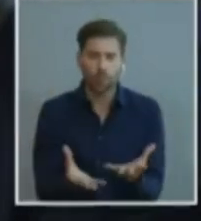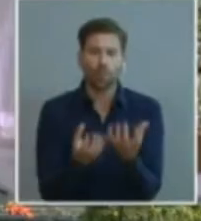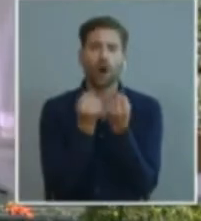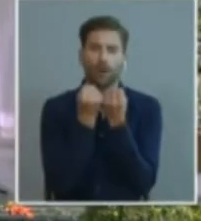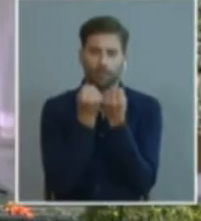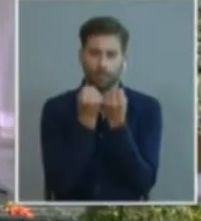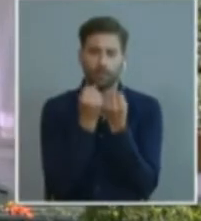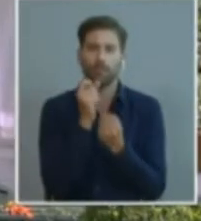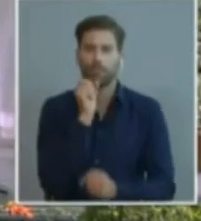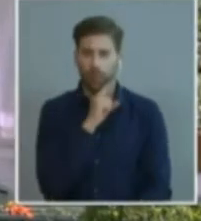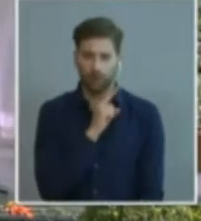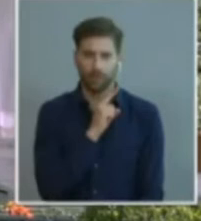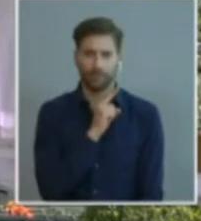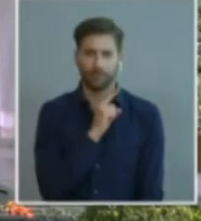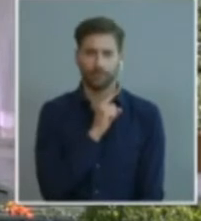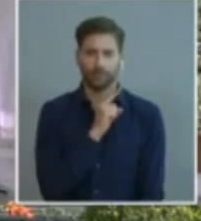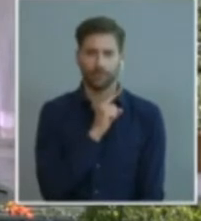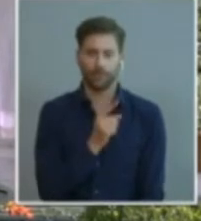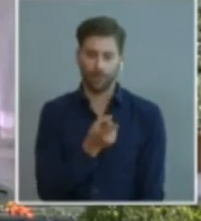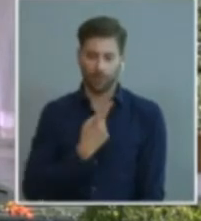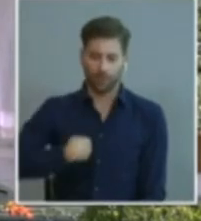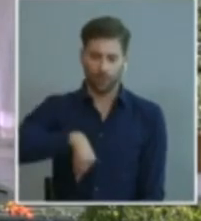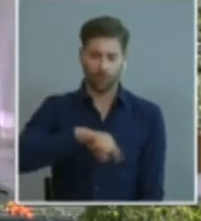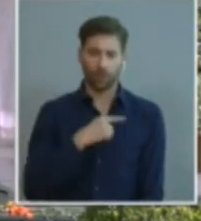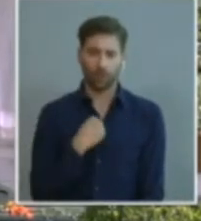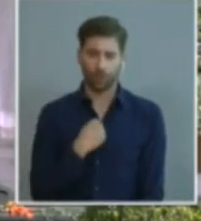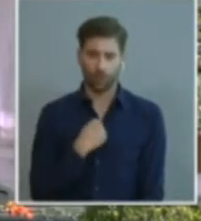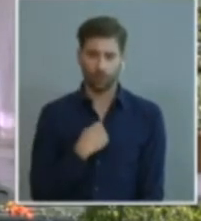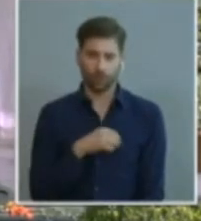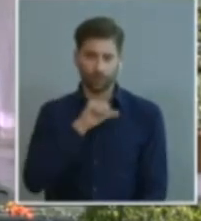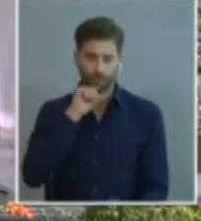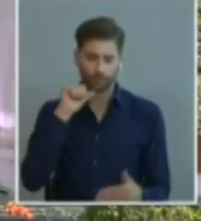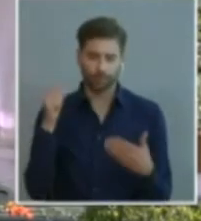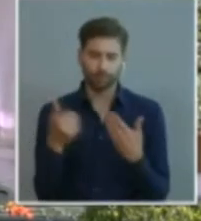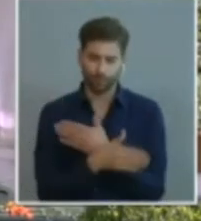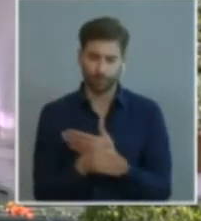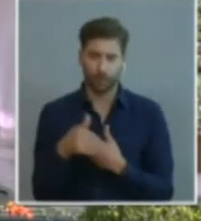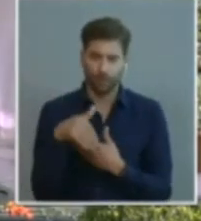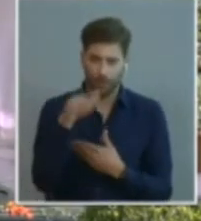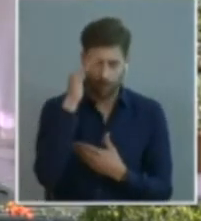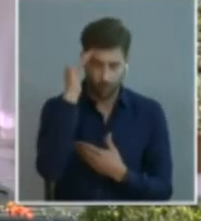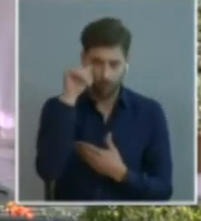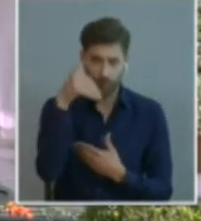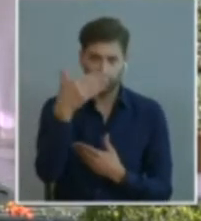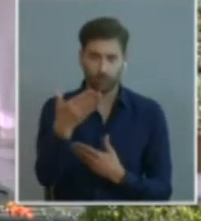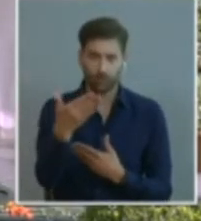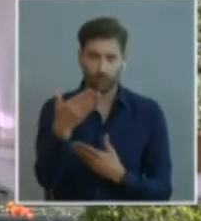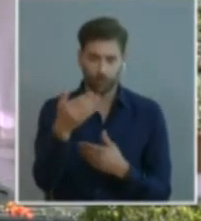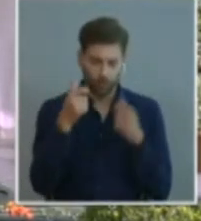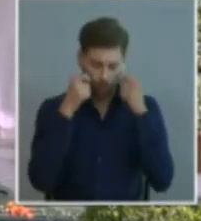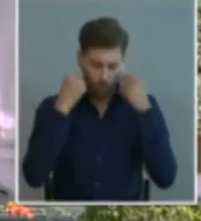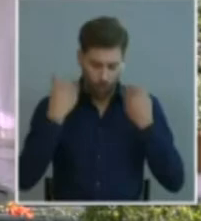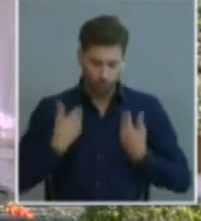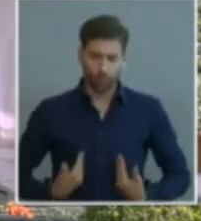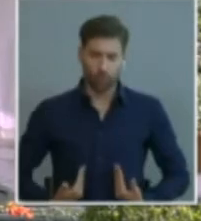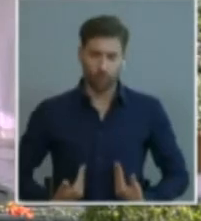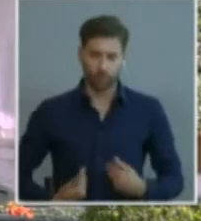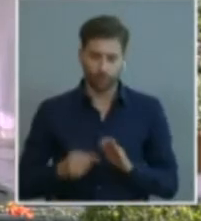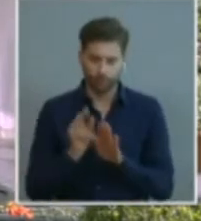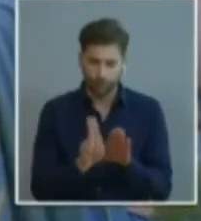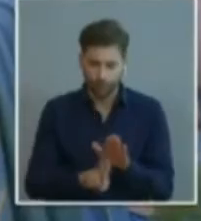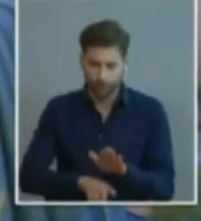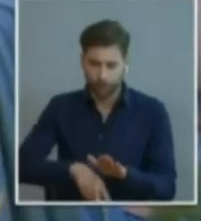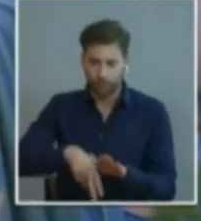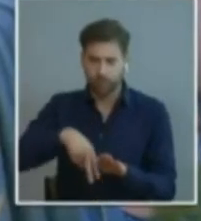Por isso também nós, um dia passando pela morte, o nosso corpo também ressuscitará.